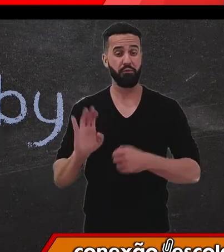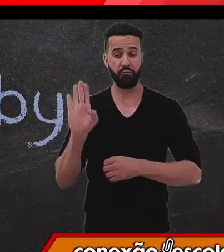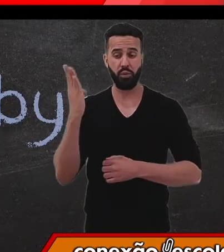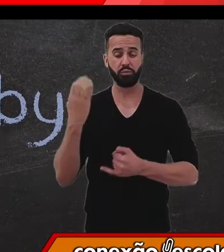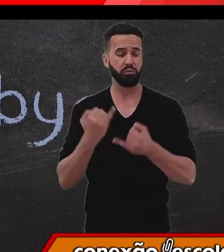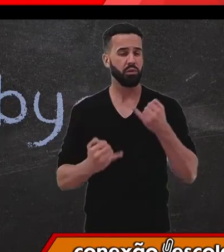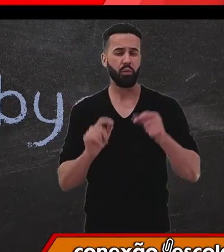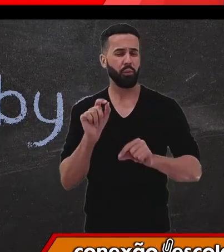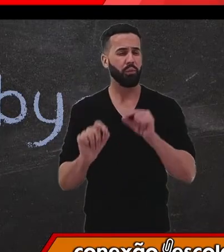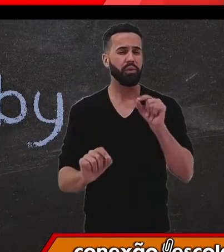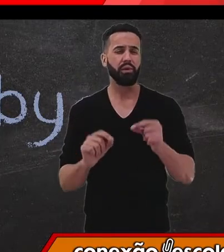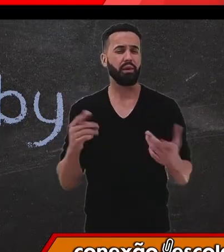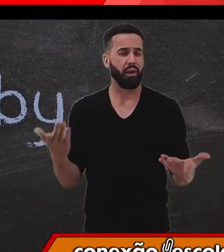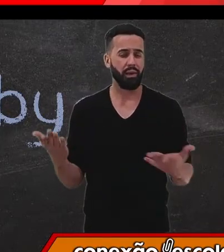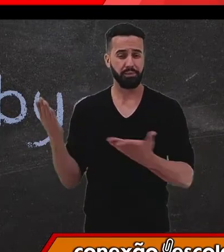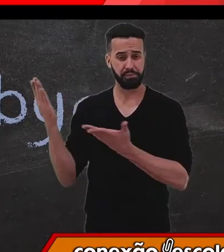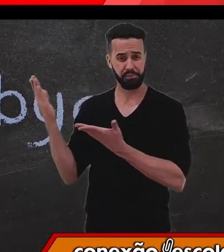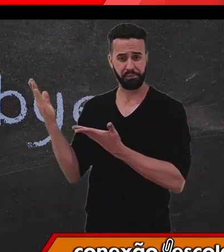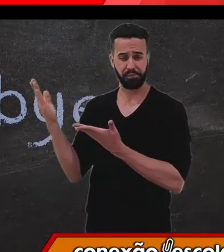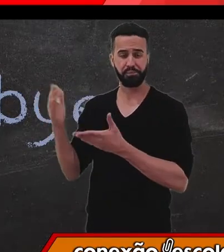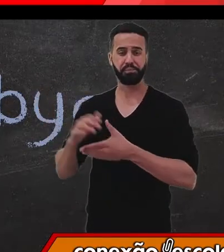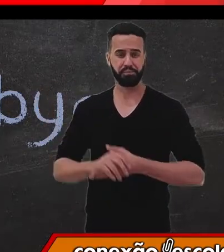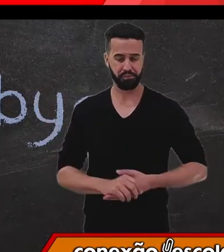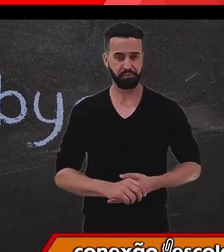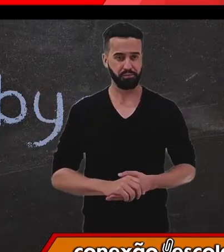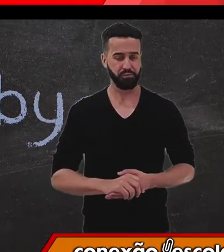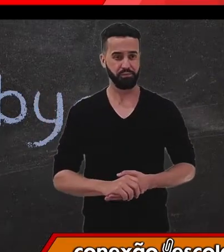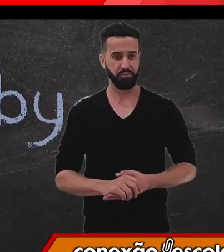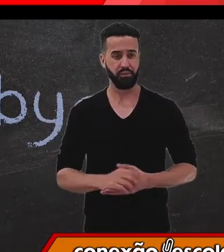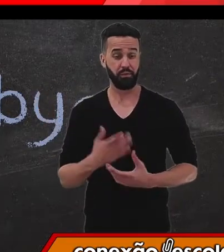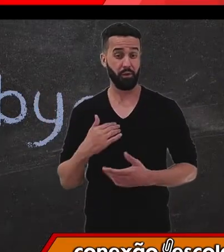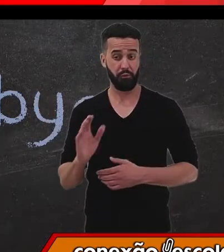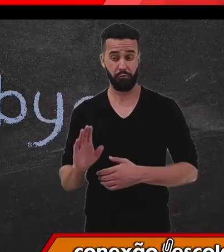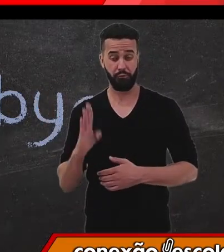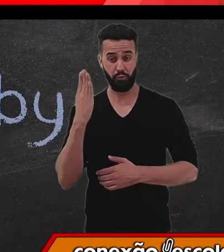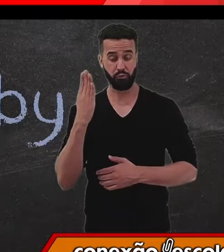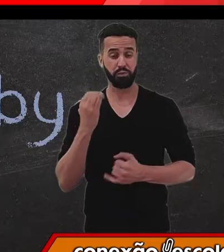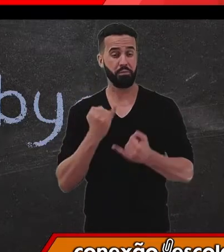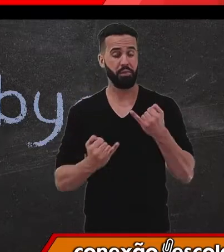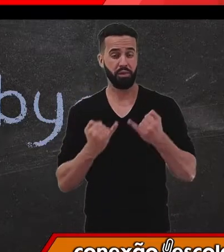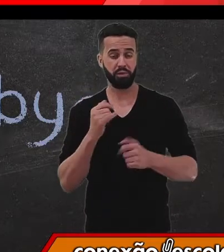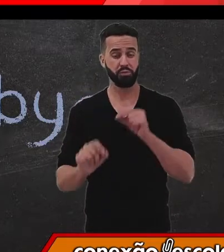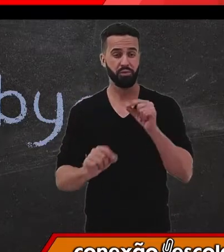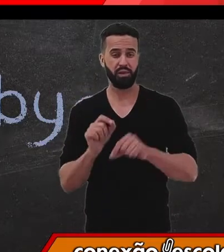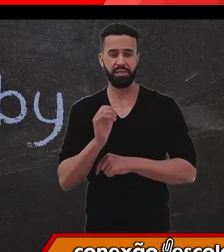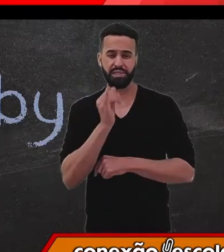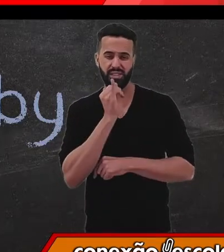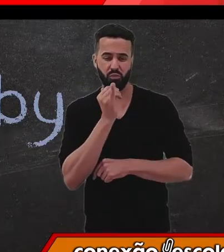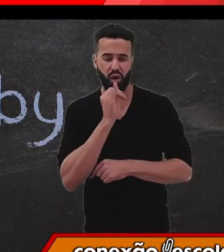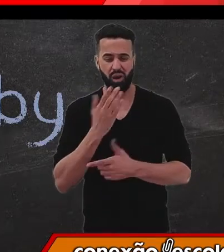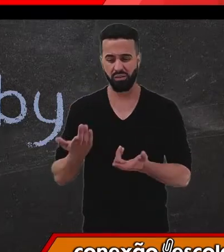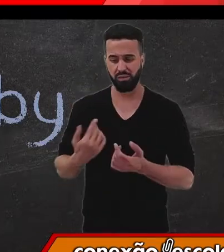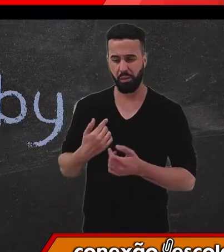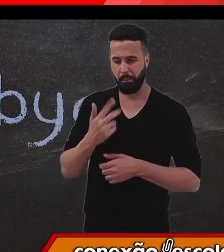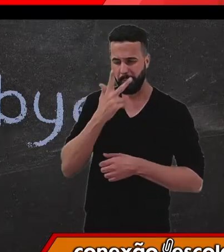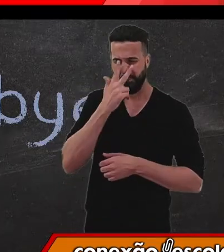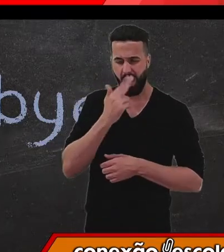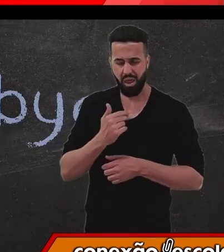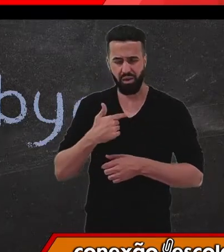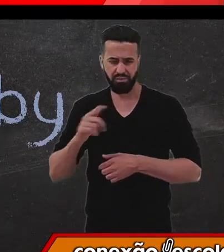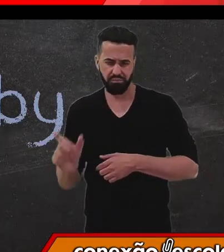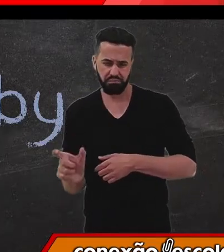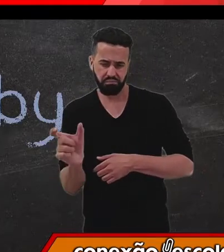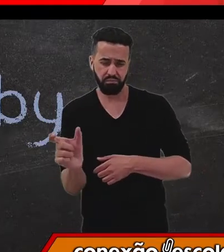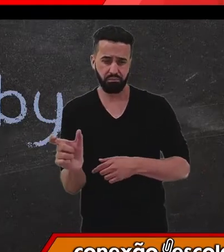falsos cognatos? Os falsos cognatos, eles podem ser interpretados como os falsos amigos, aquela pessoa que parece